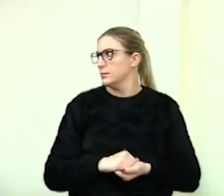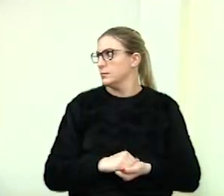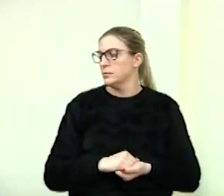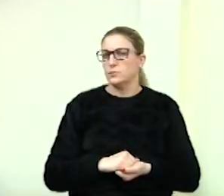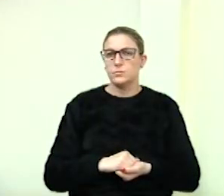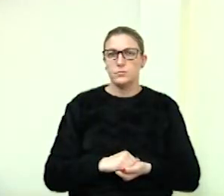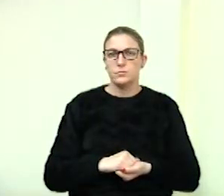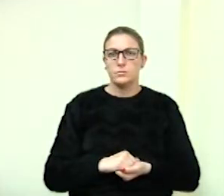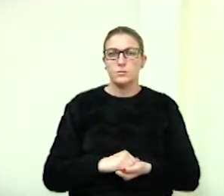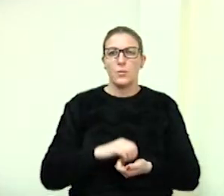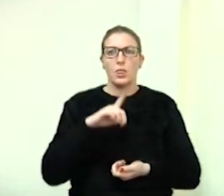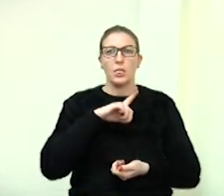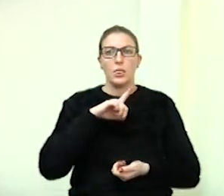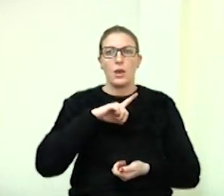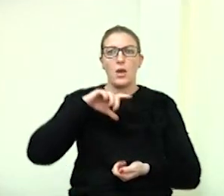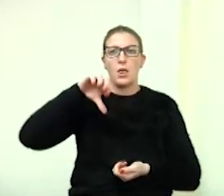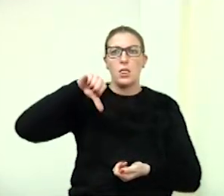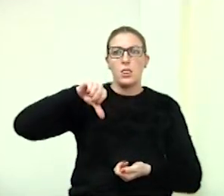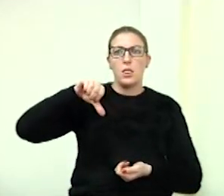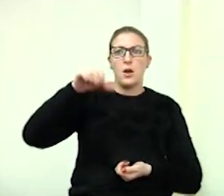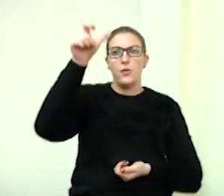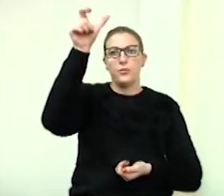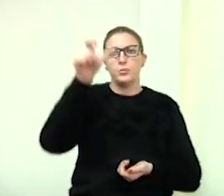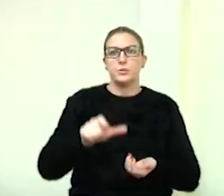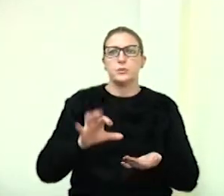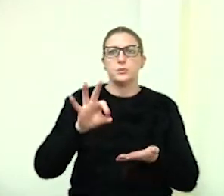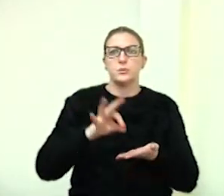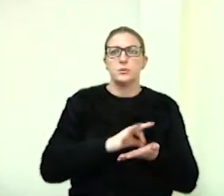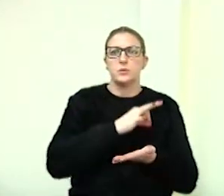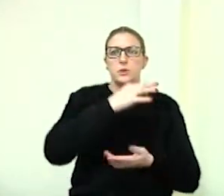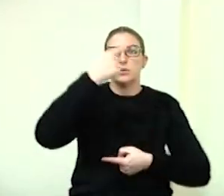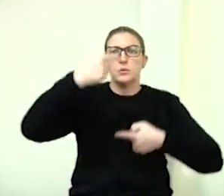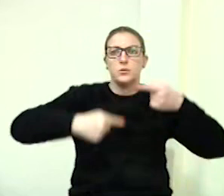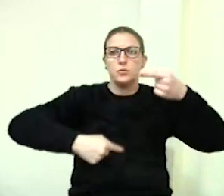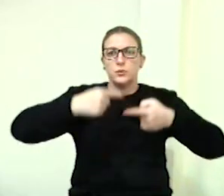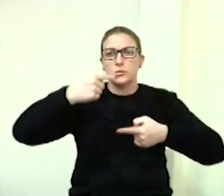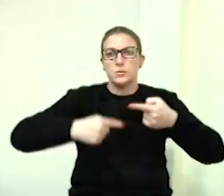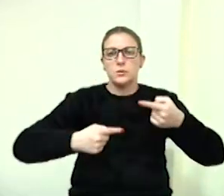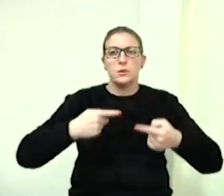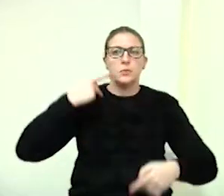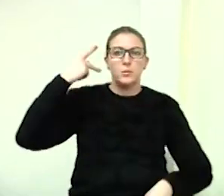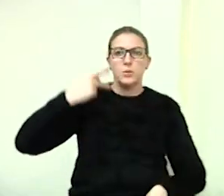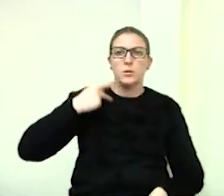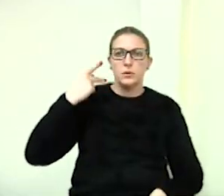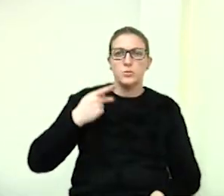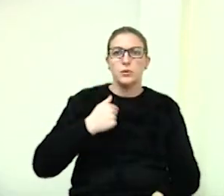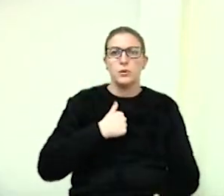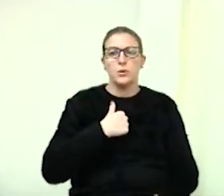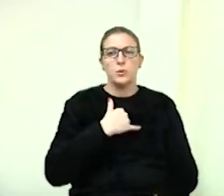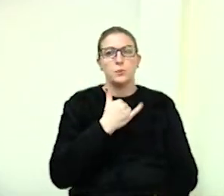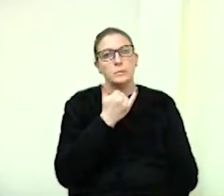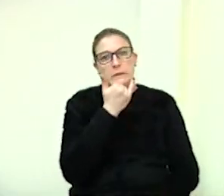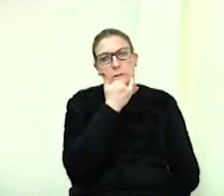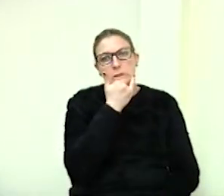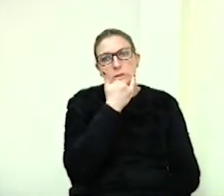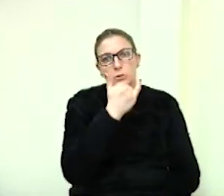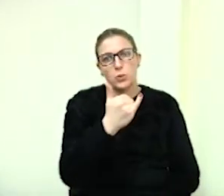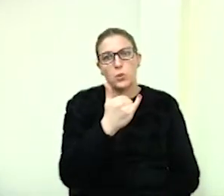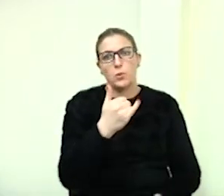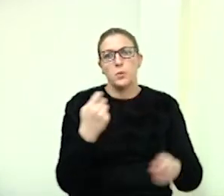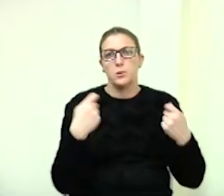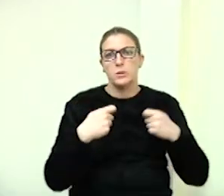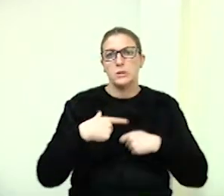Então, são nove inscritos para o expediente político. Vereador Mário, mas eu peço desculpa os senhores, mas eu preciso me